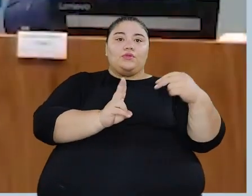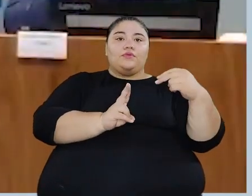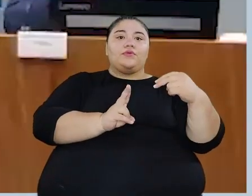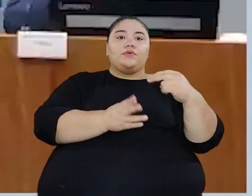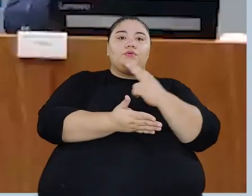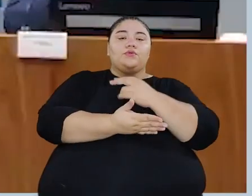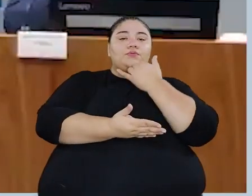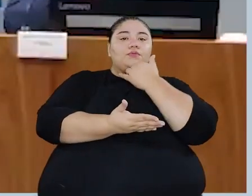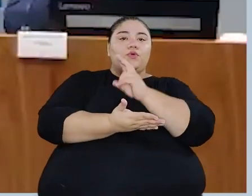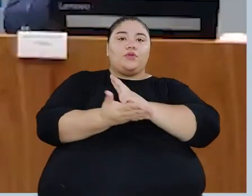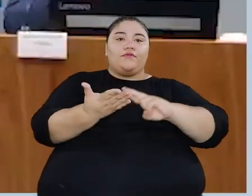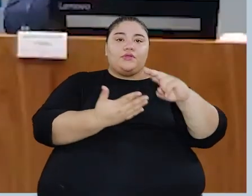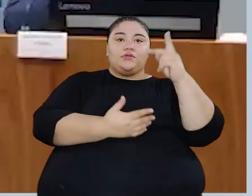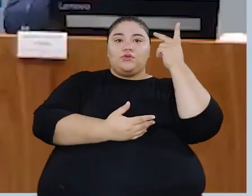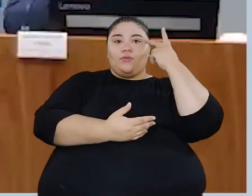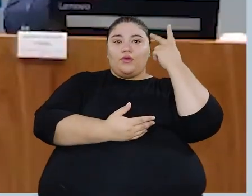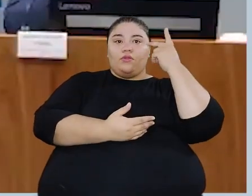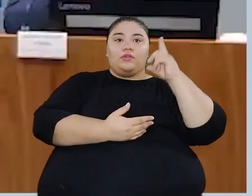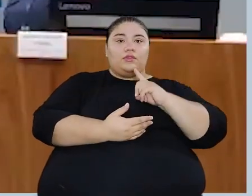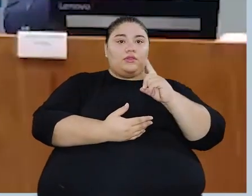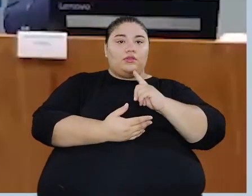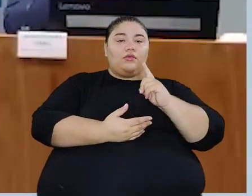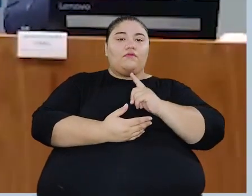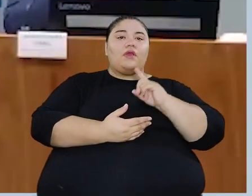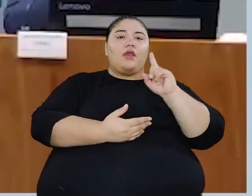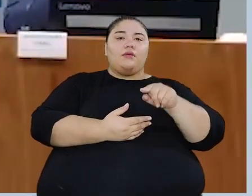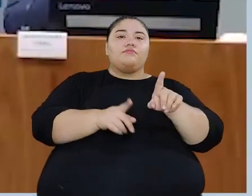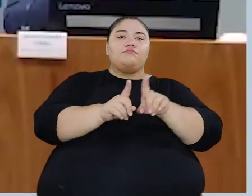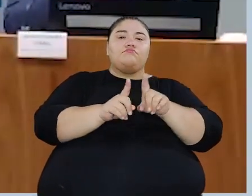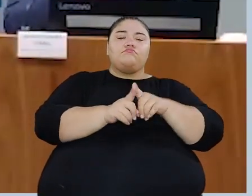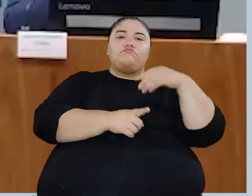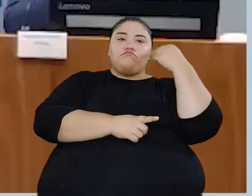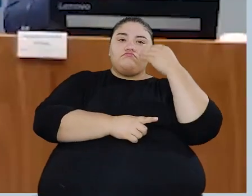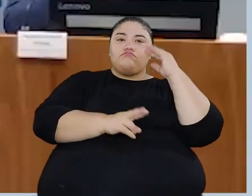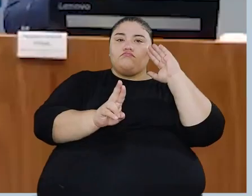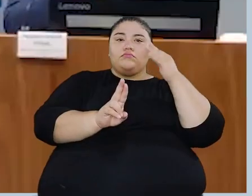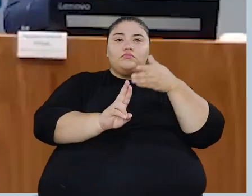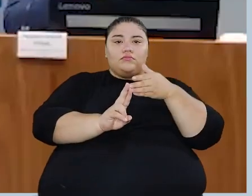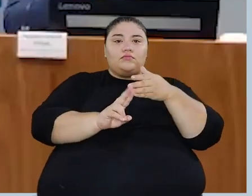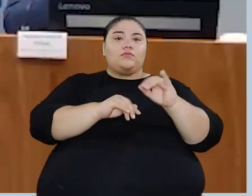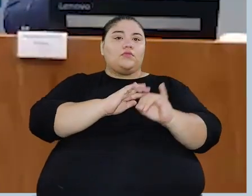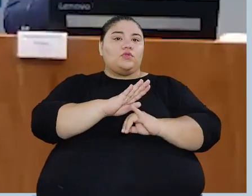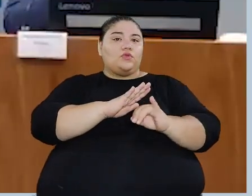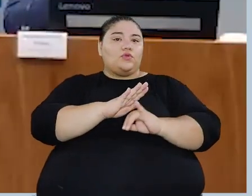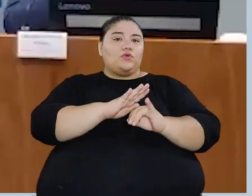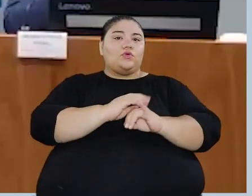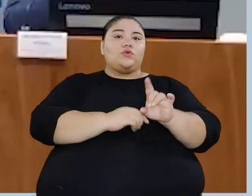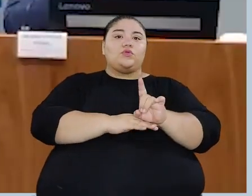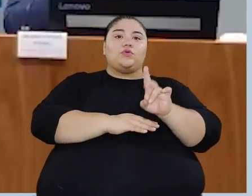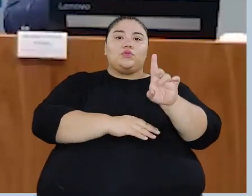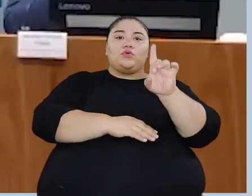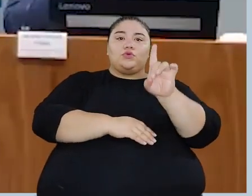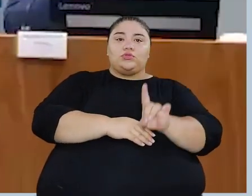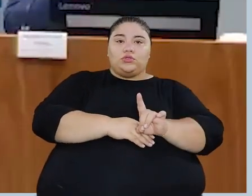Paulo, onde obteve a livre docência. É superintendente de Relações Institucionais da Universidade, doutor